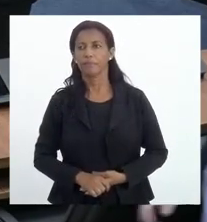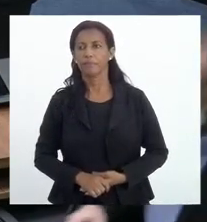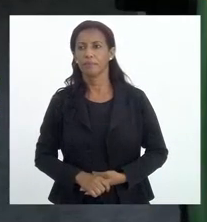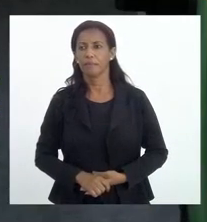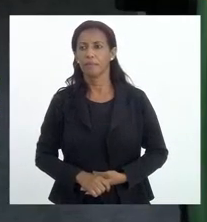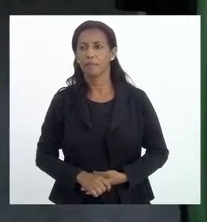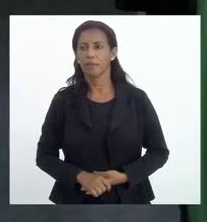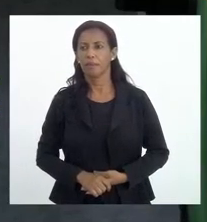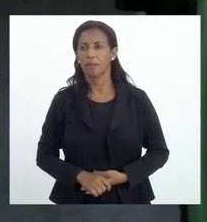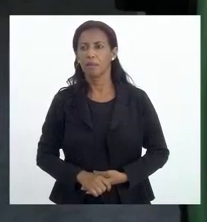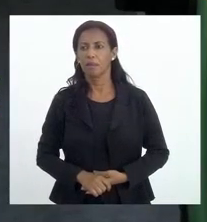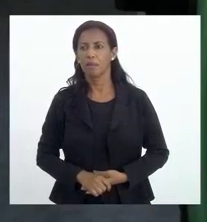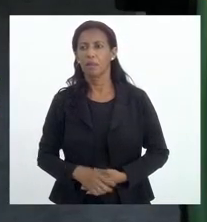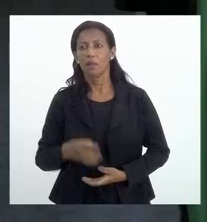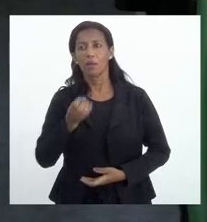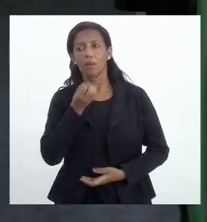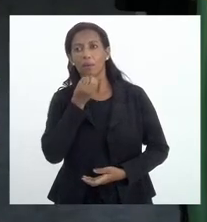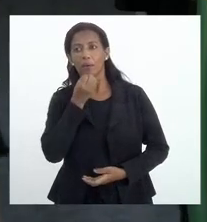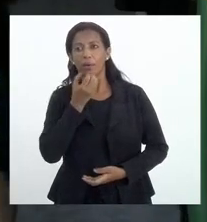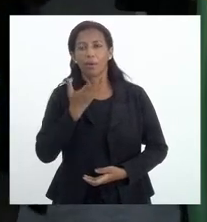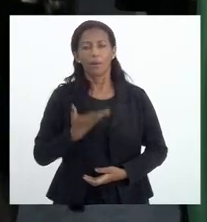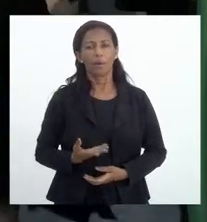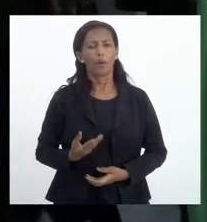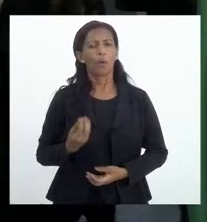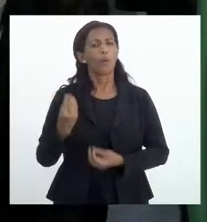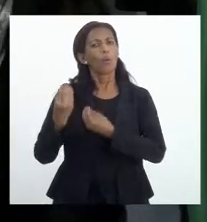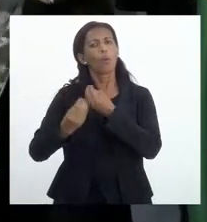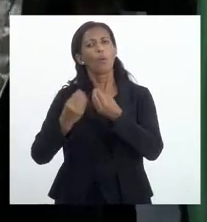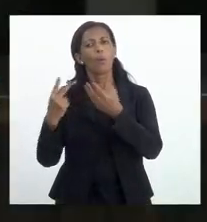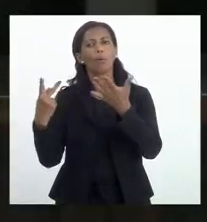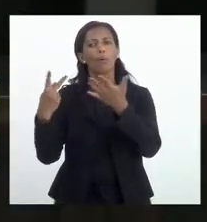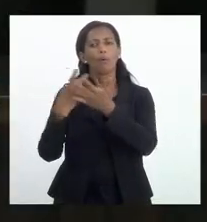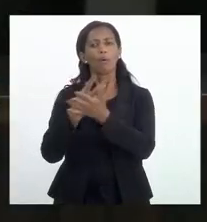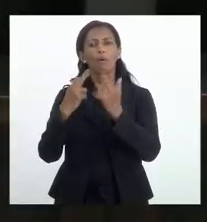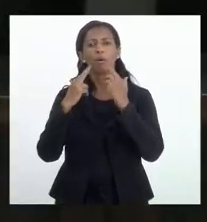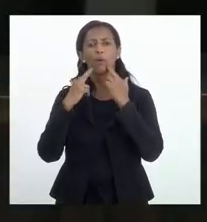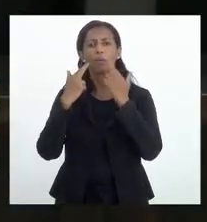Bom, como é que será a nossa audiência pública?